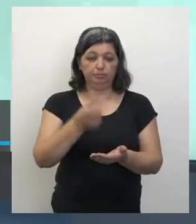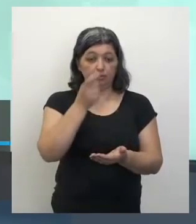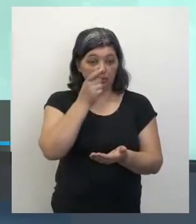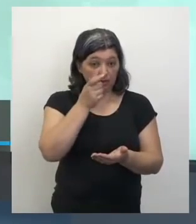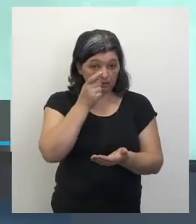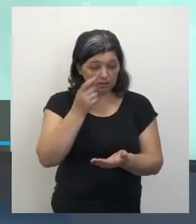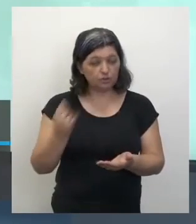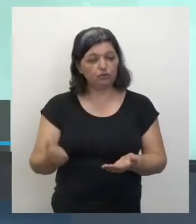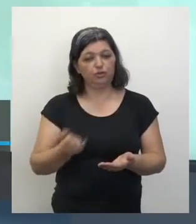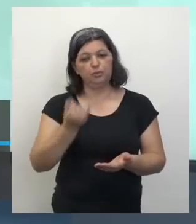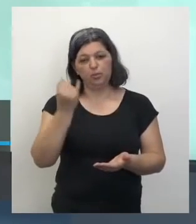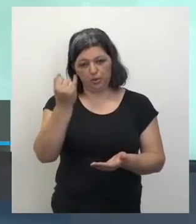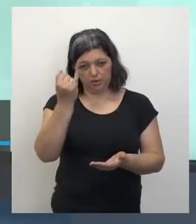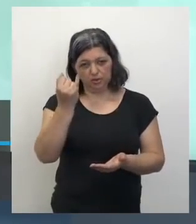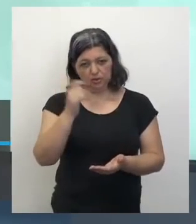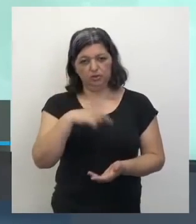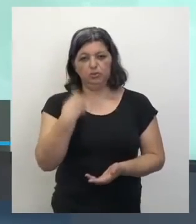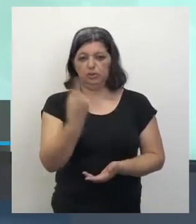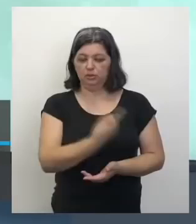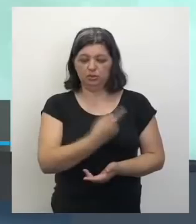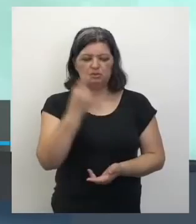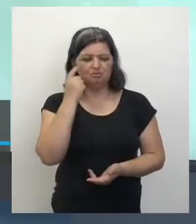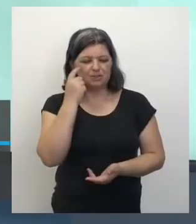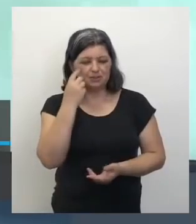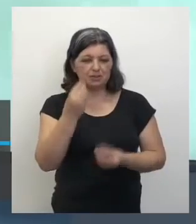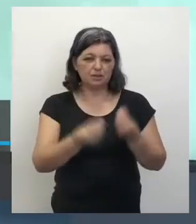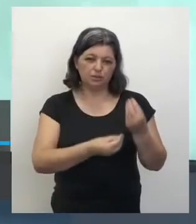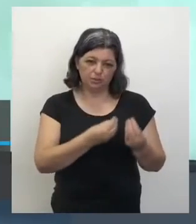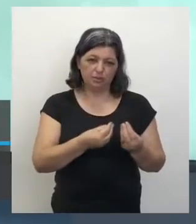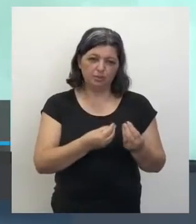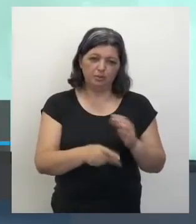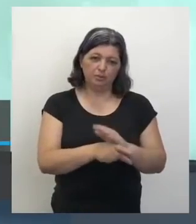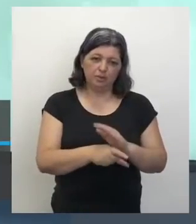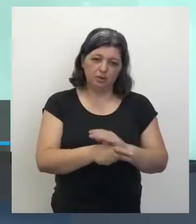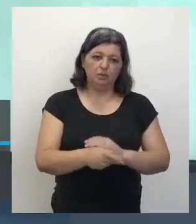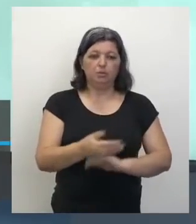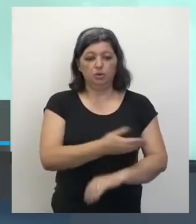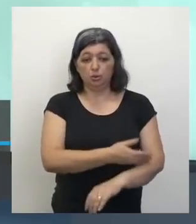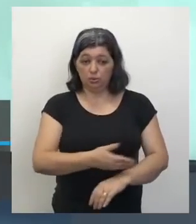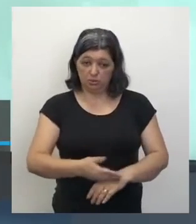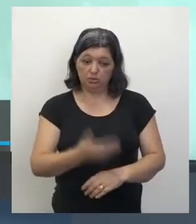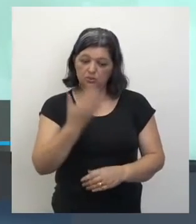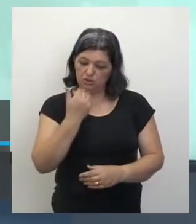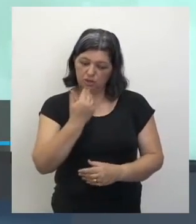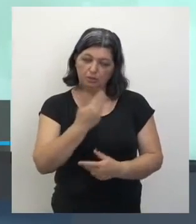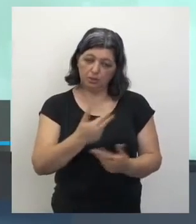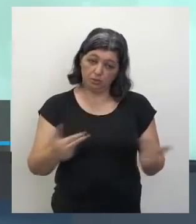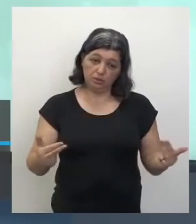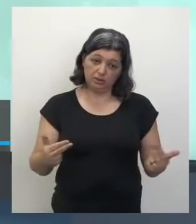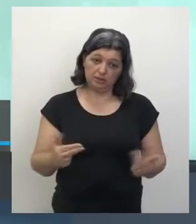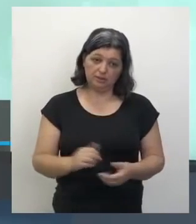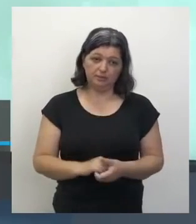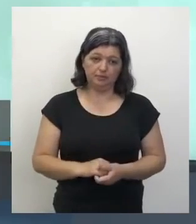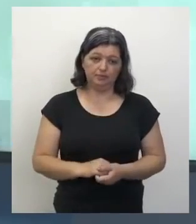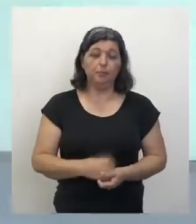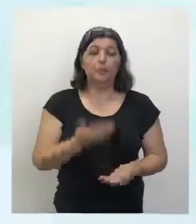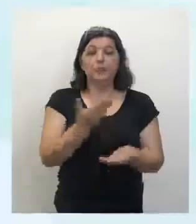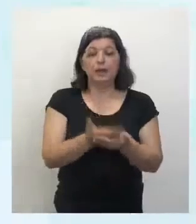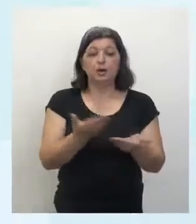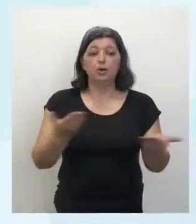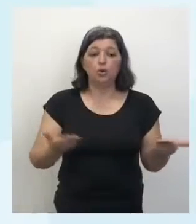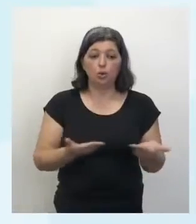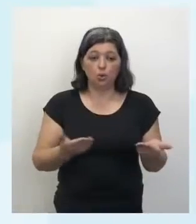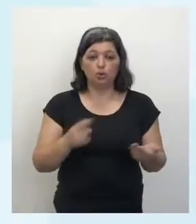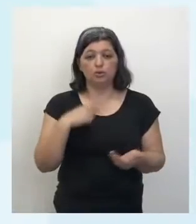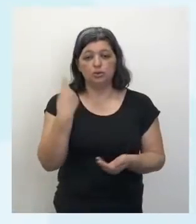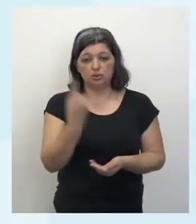enriquecedoras para que nós repensemos aí nos nossos hábitos alimentares, ok? Na aula de hoje, então, identificamos